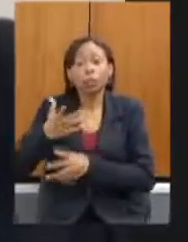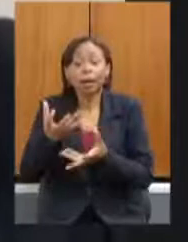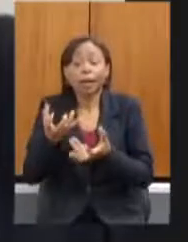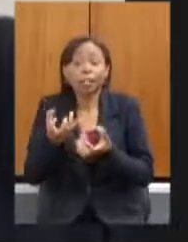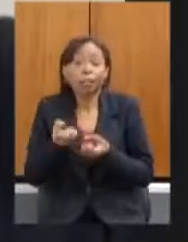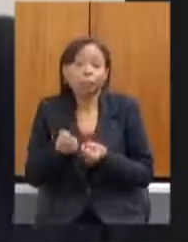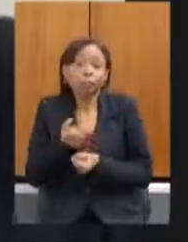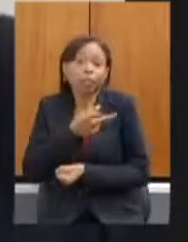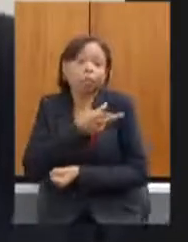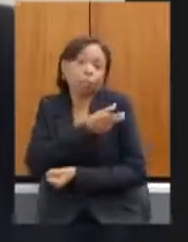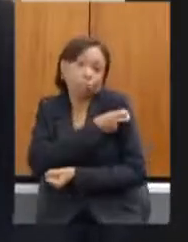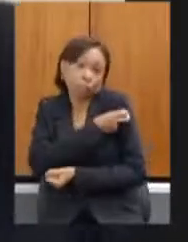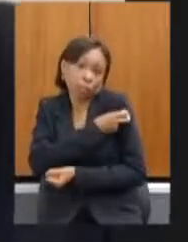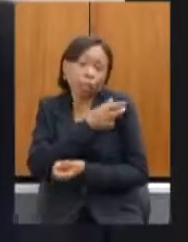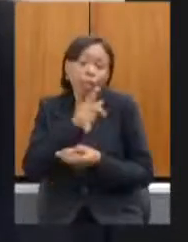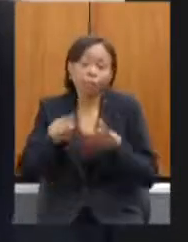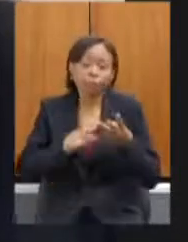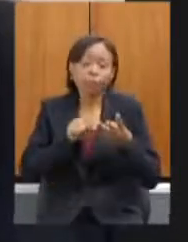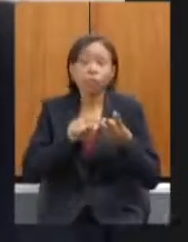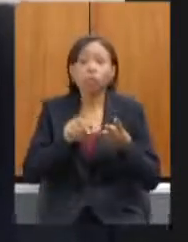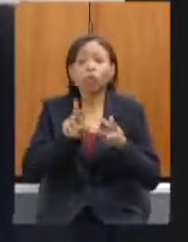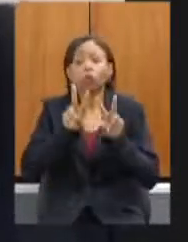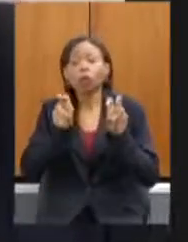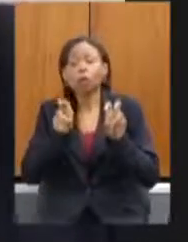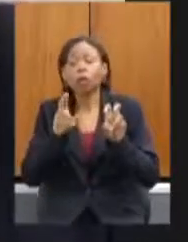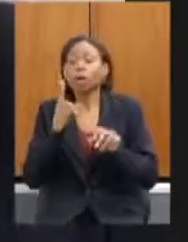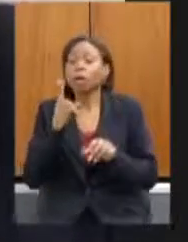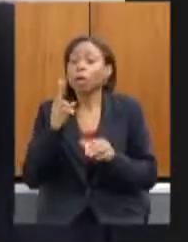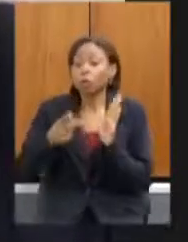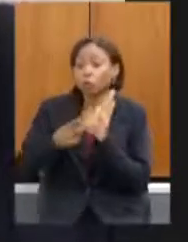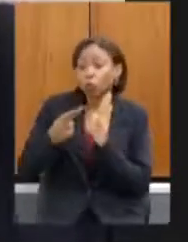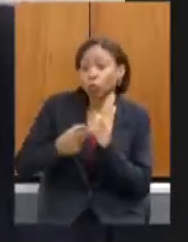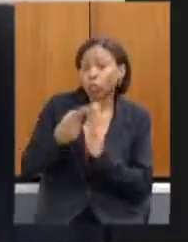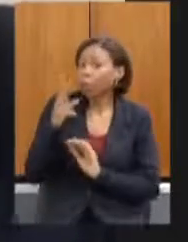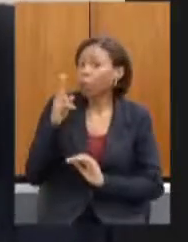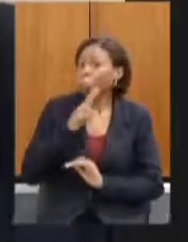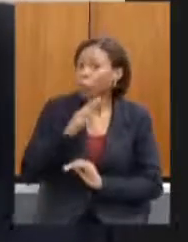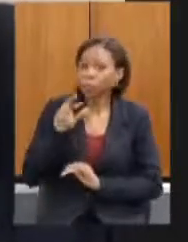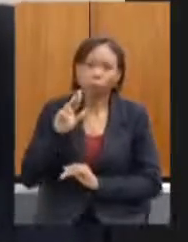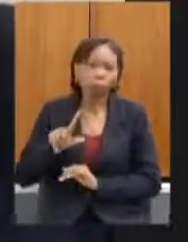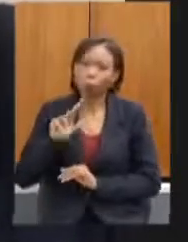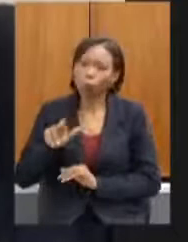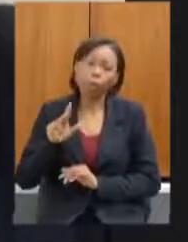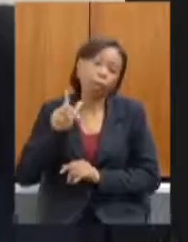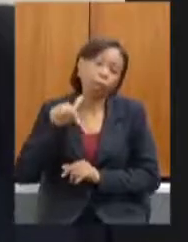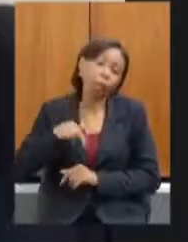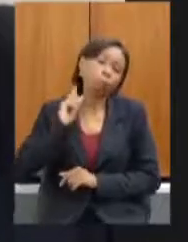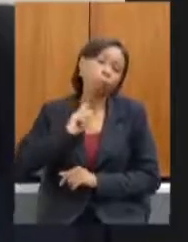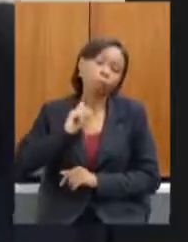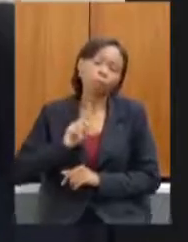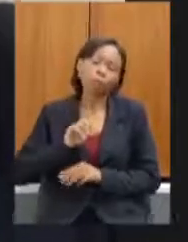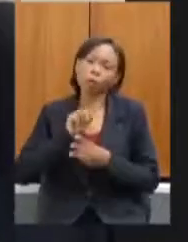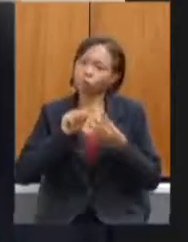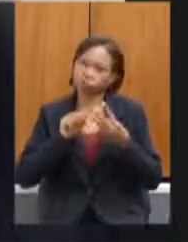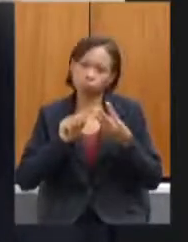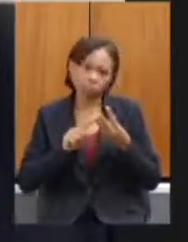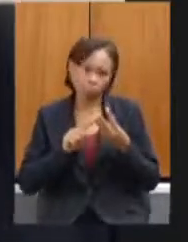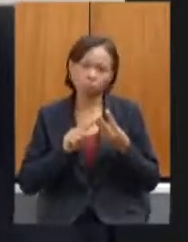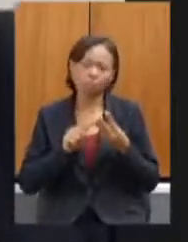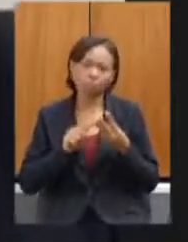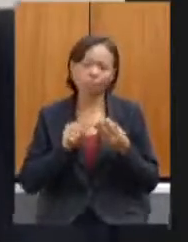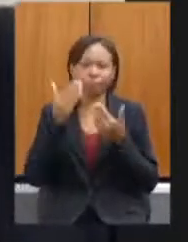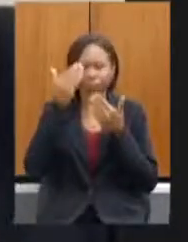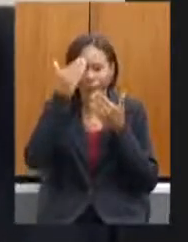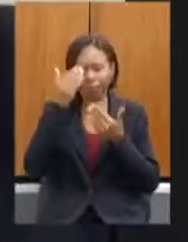logística e terceiro sobre as cirurgias eletivas o nosso estado seria isso por hora eu agradeço muito a